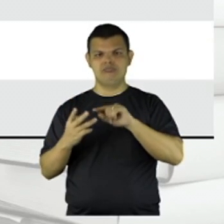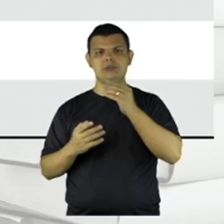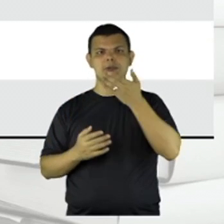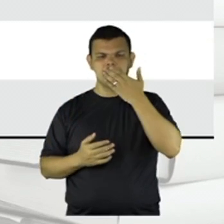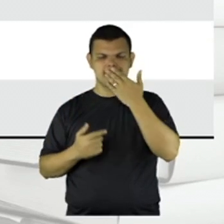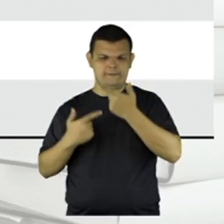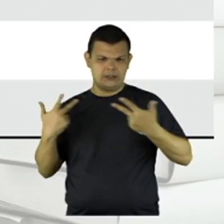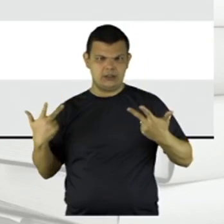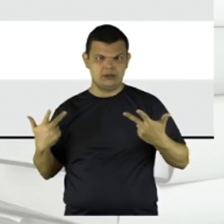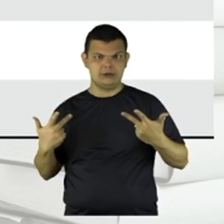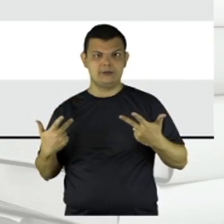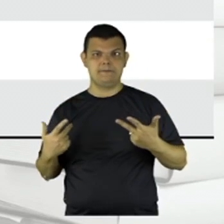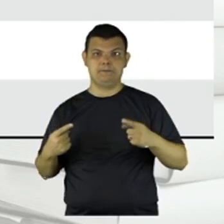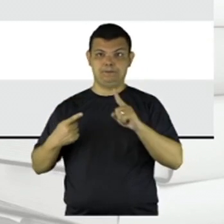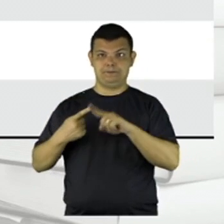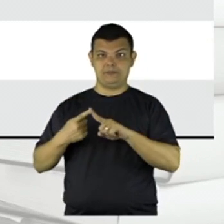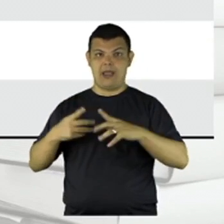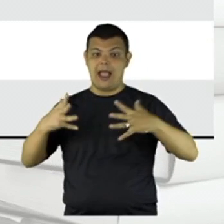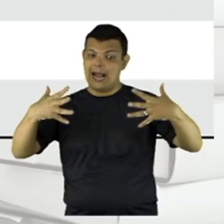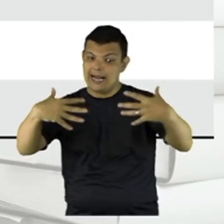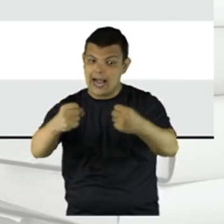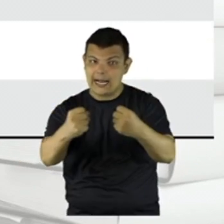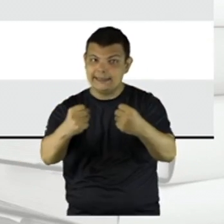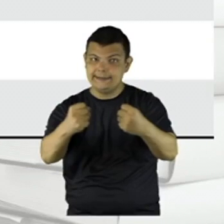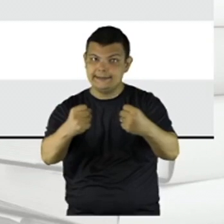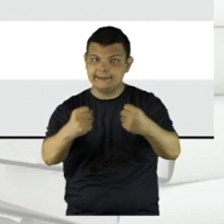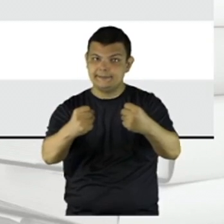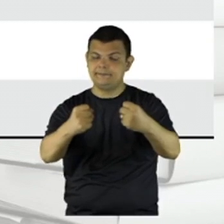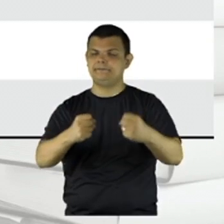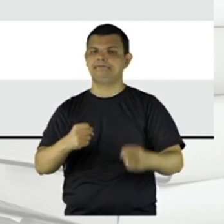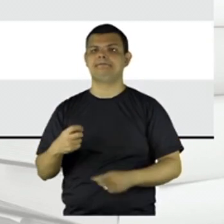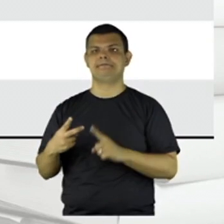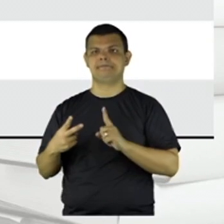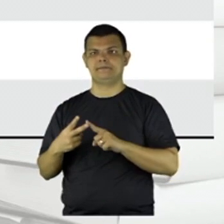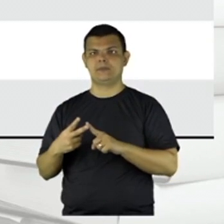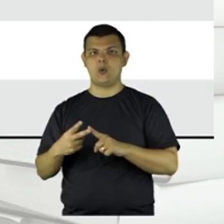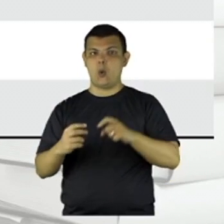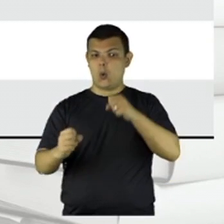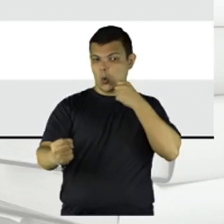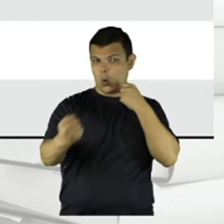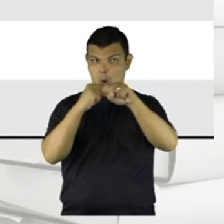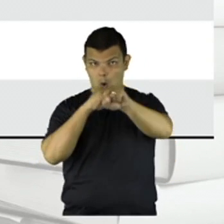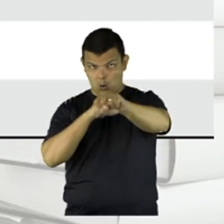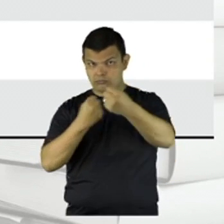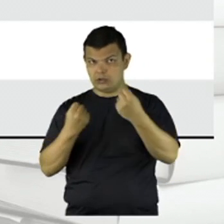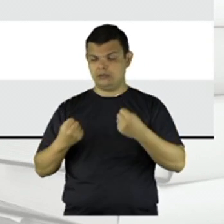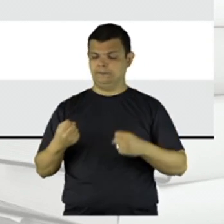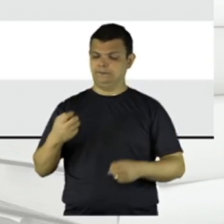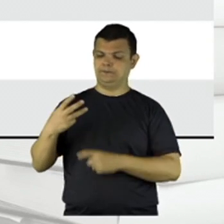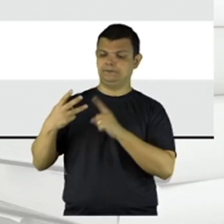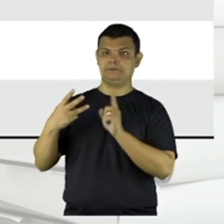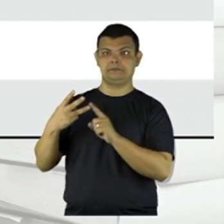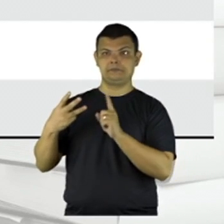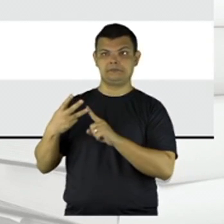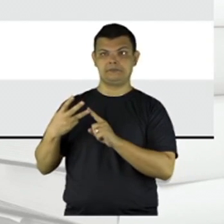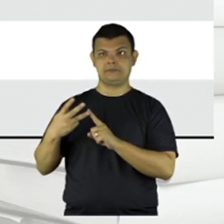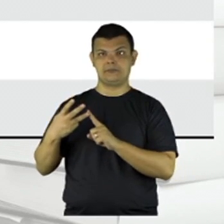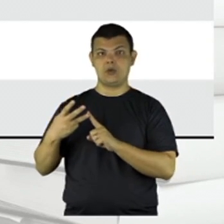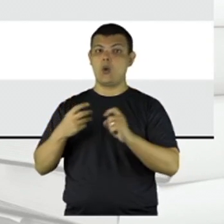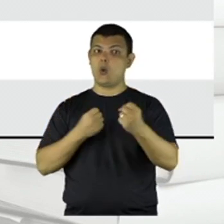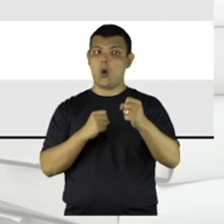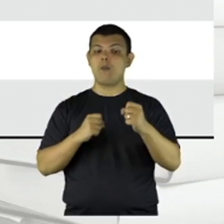lutas. Nós temos o agarre, nós temos os golpes e nós temos os